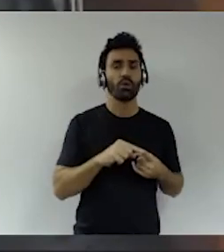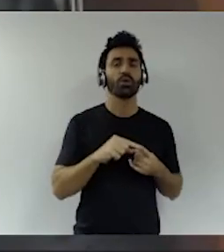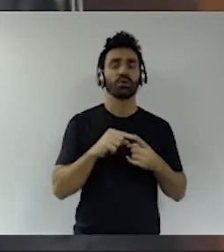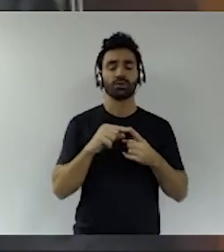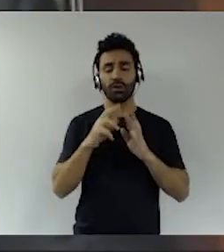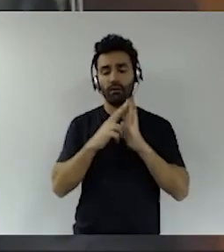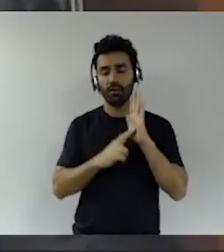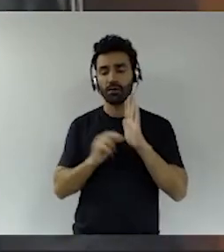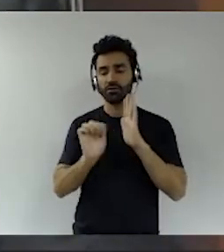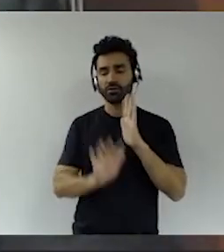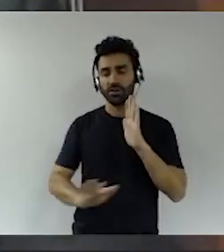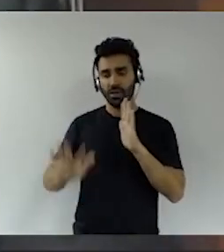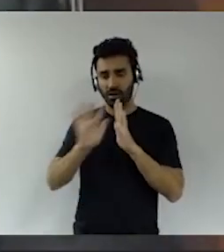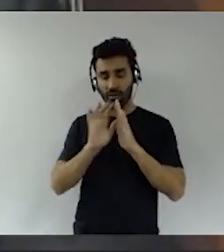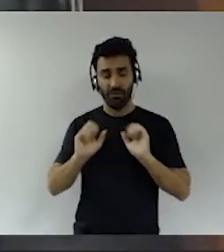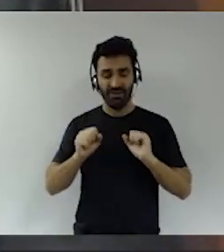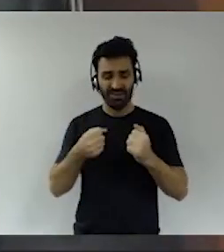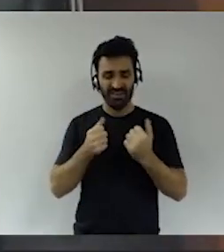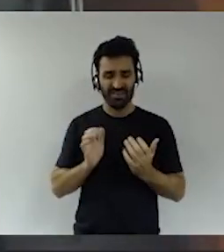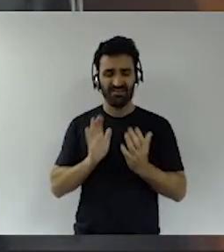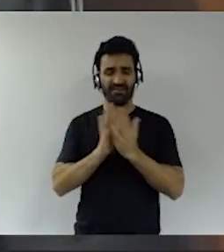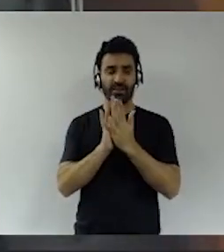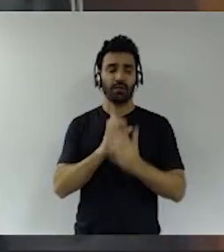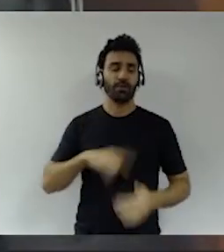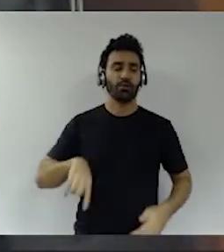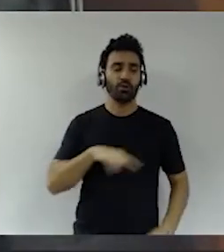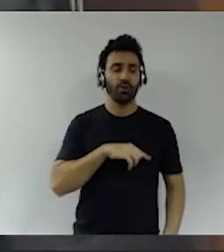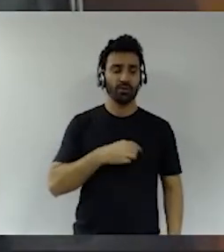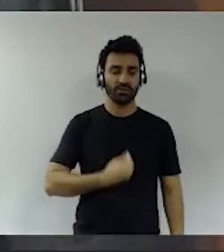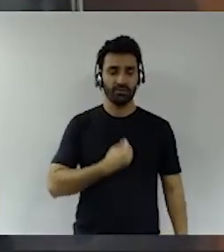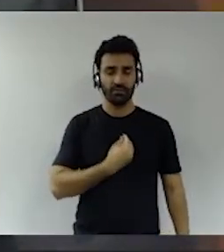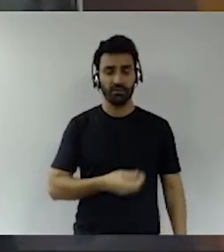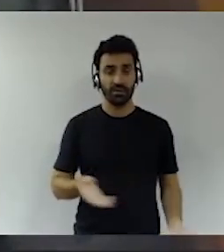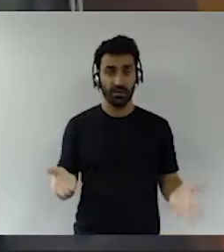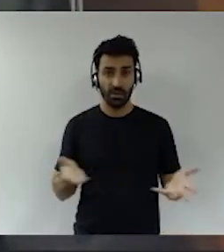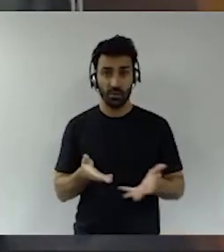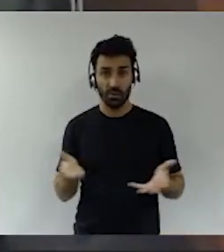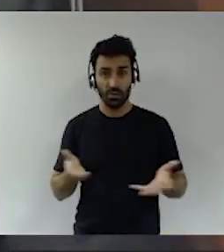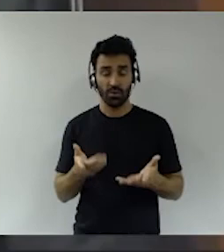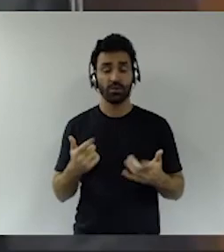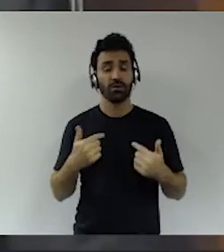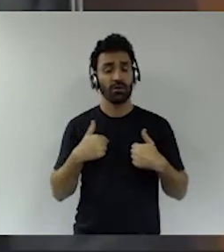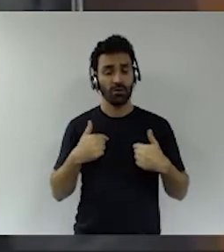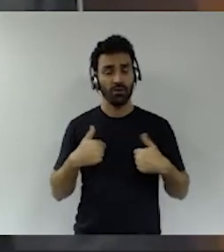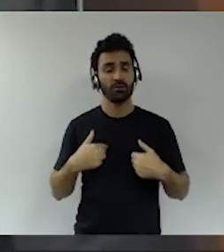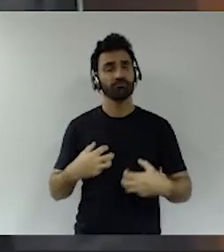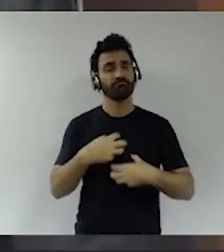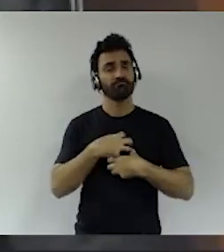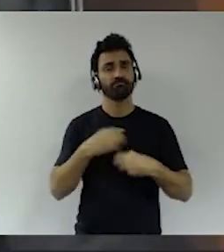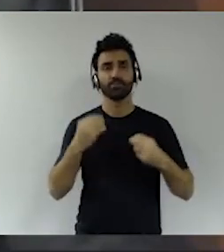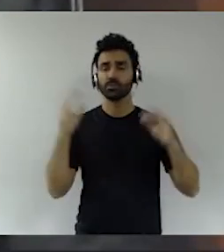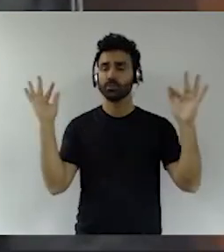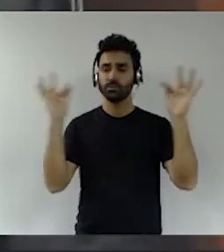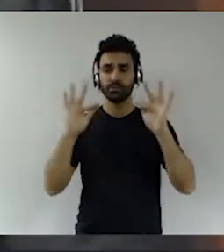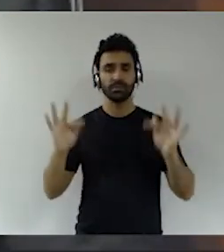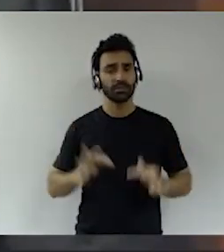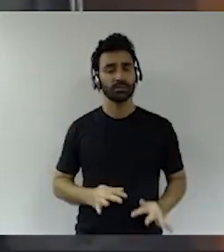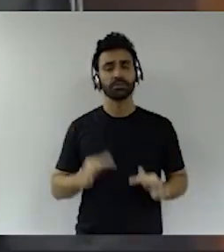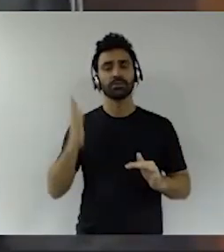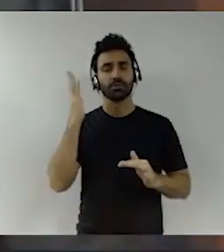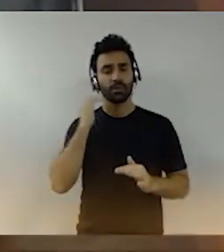gerais para enfrentamento dessa nossa situação. Fico, como cidadão, também muito feliz de saber que